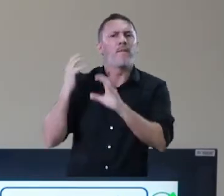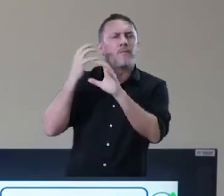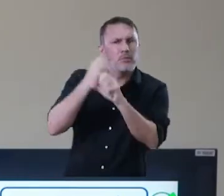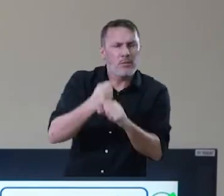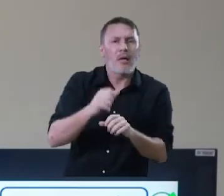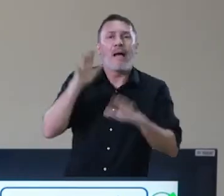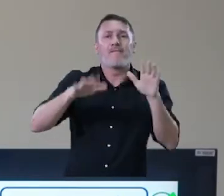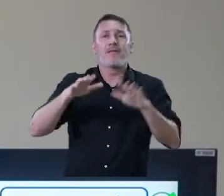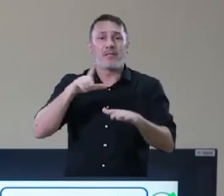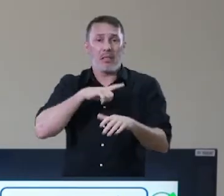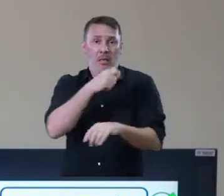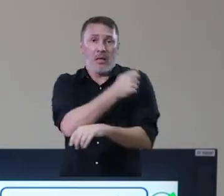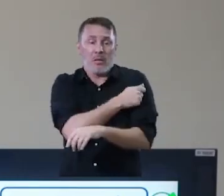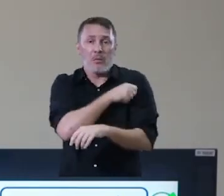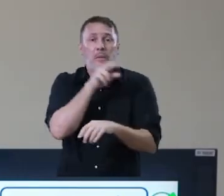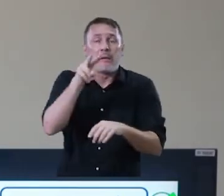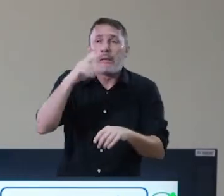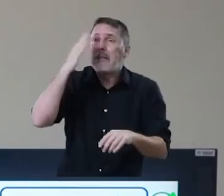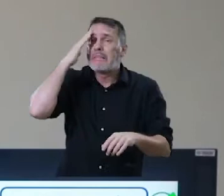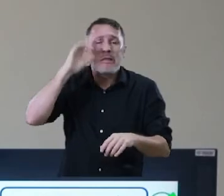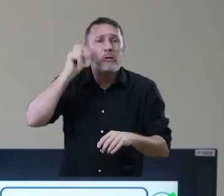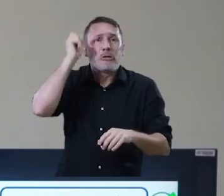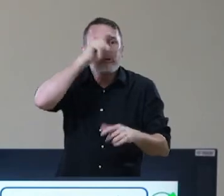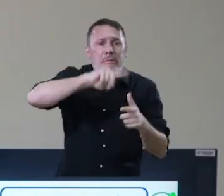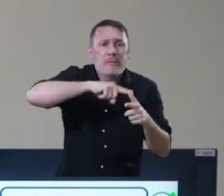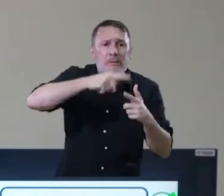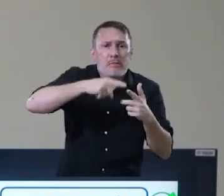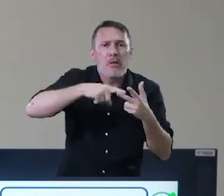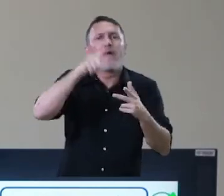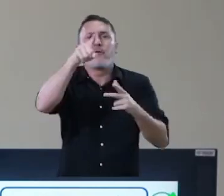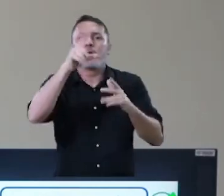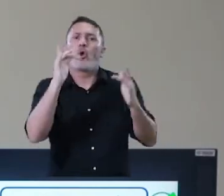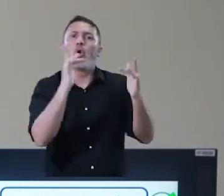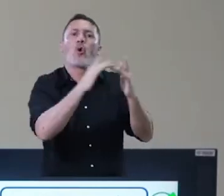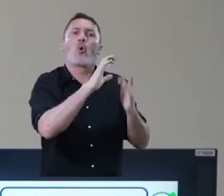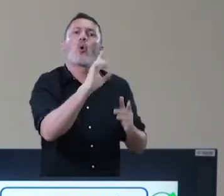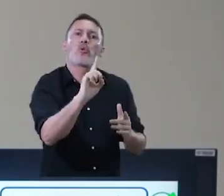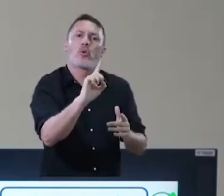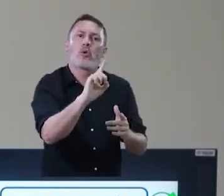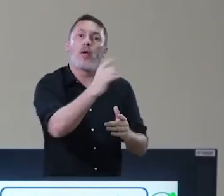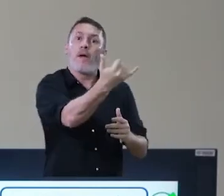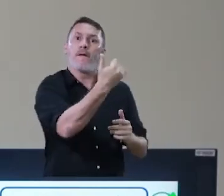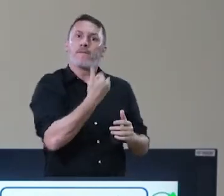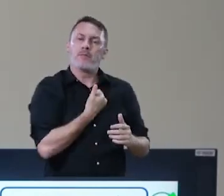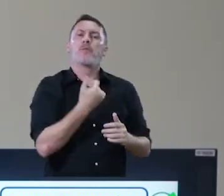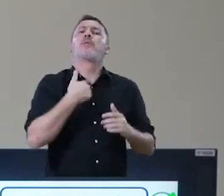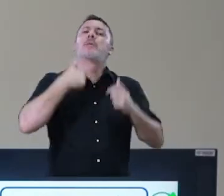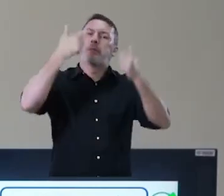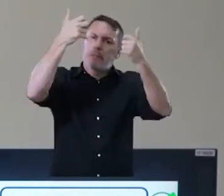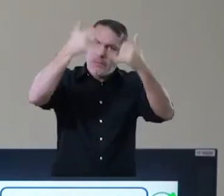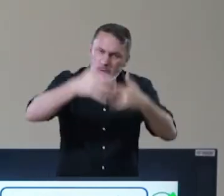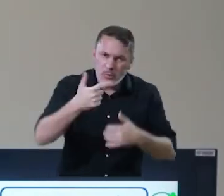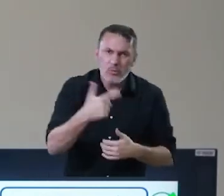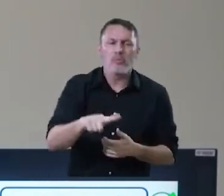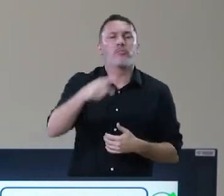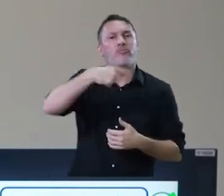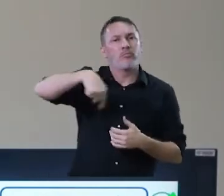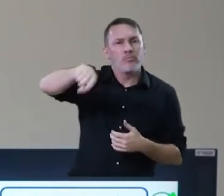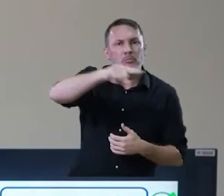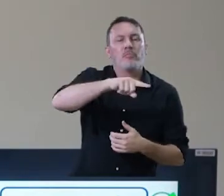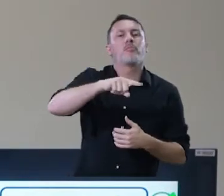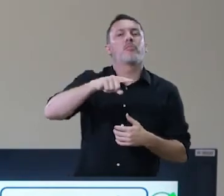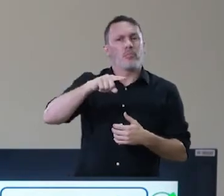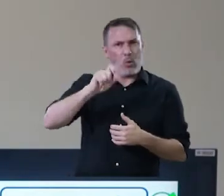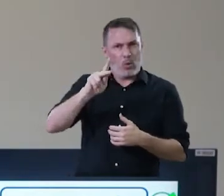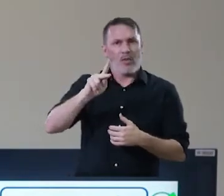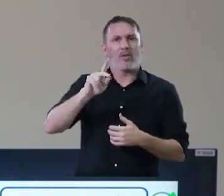outro não teve a compreensão. Então, mande mensagem para o seu coordenador para que essa dúvida venha até nós. Quando essa dúvida chegar até